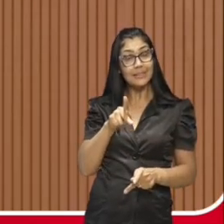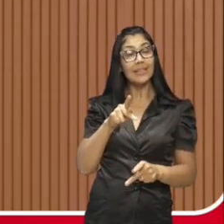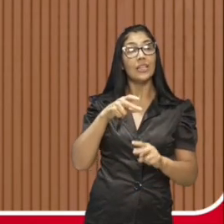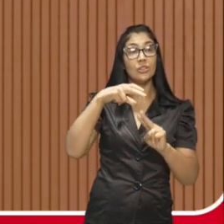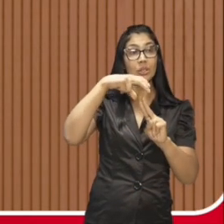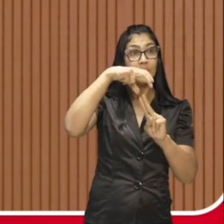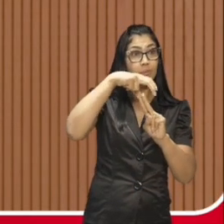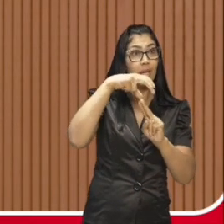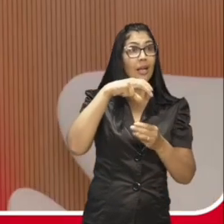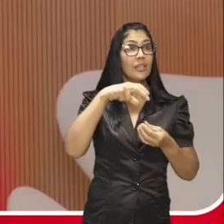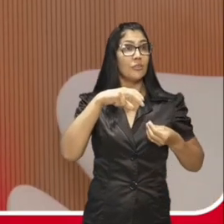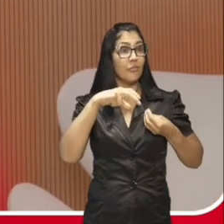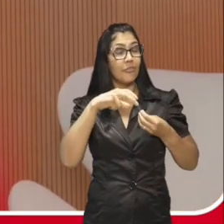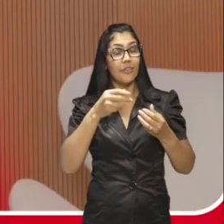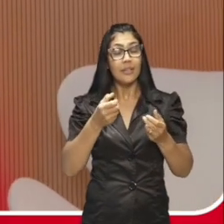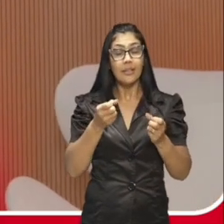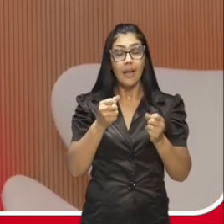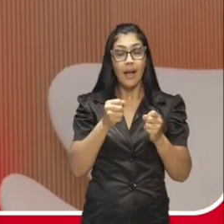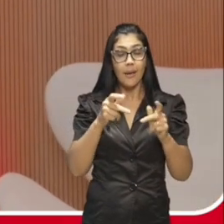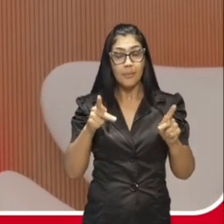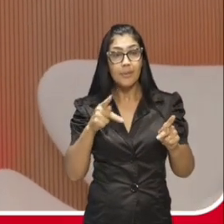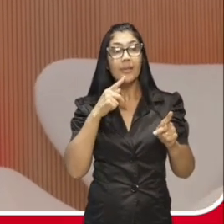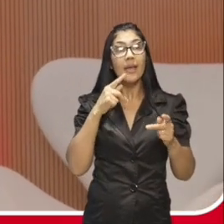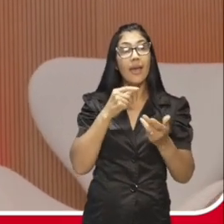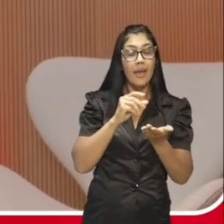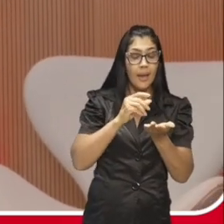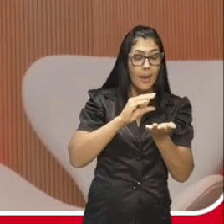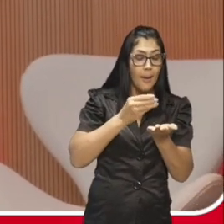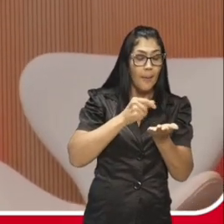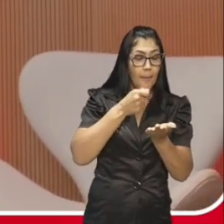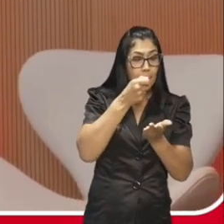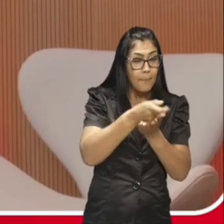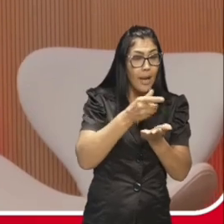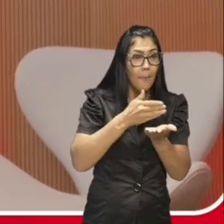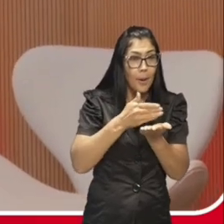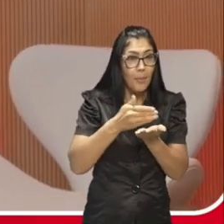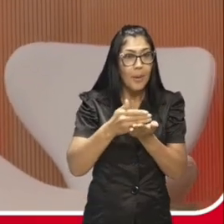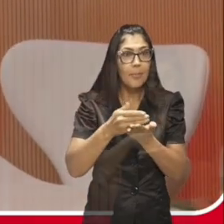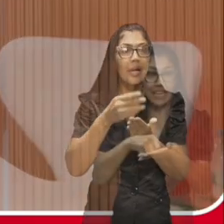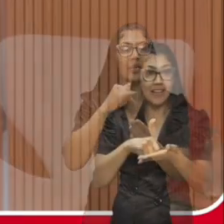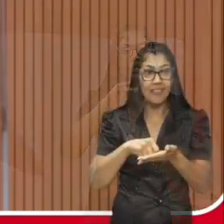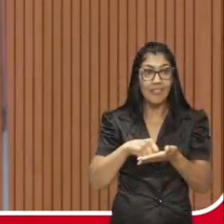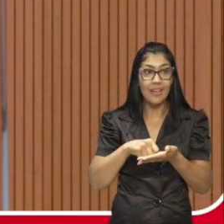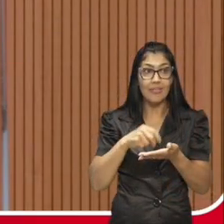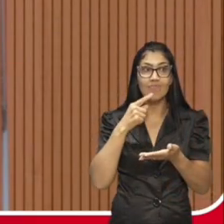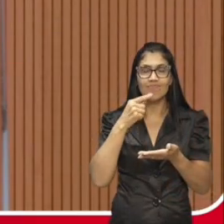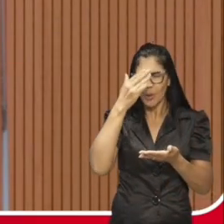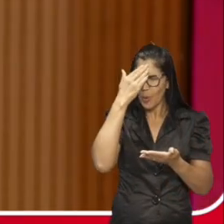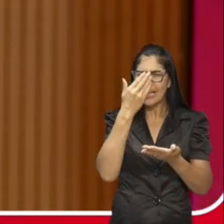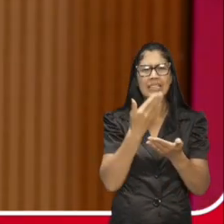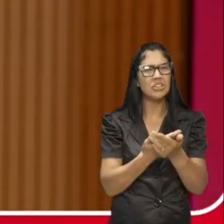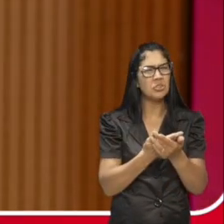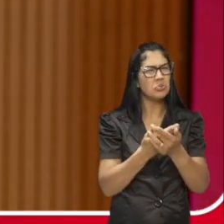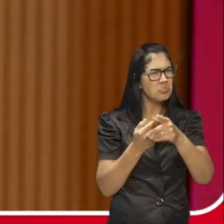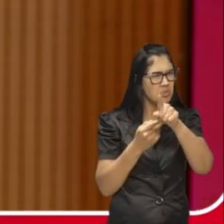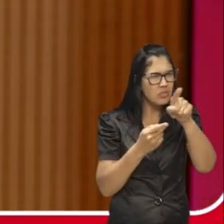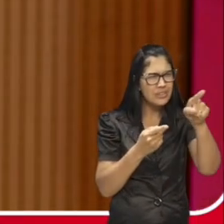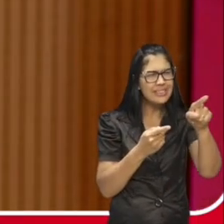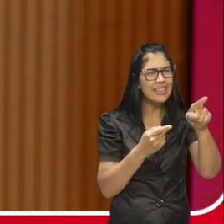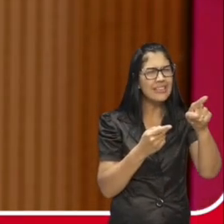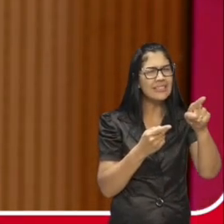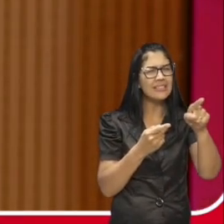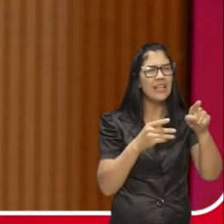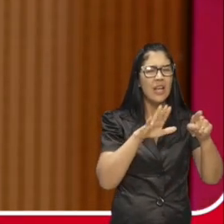A Bradesco Vida e Previdência realizou uma transmissão online na quinta-feira, 23 de novembro, para apresentar e sanar dúvidas sobre os